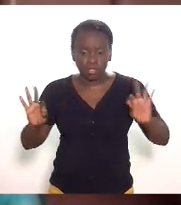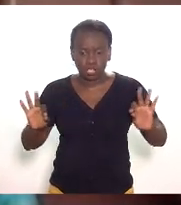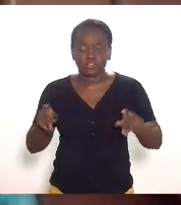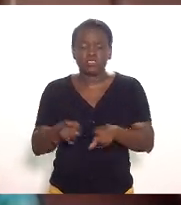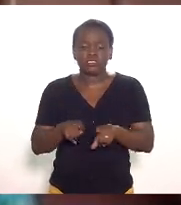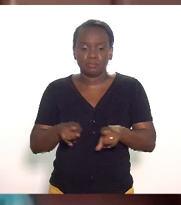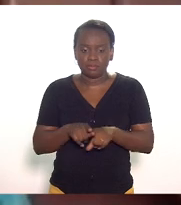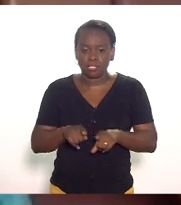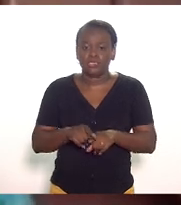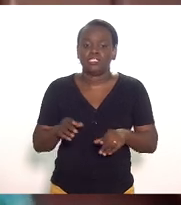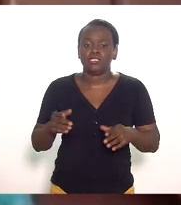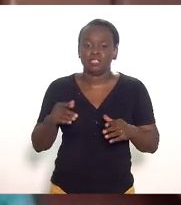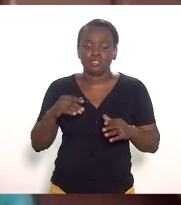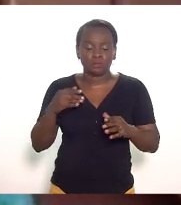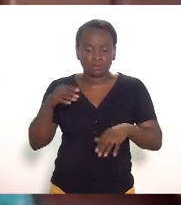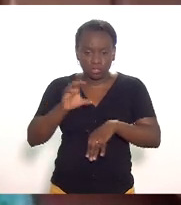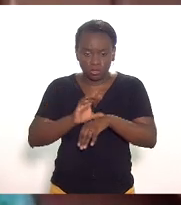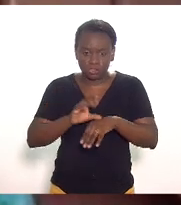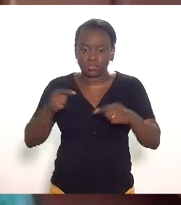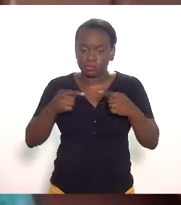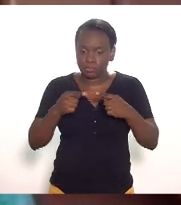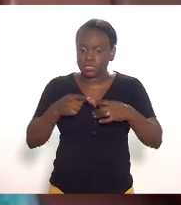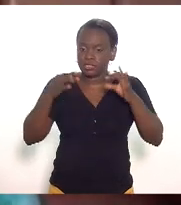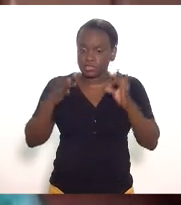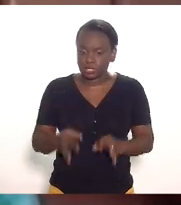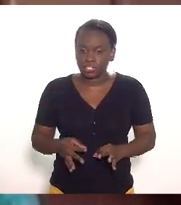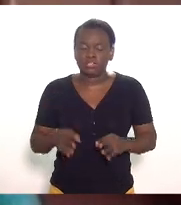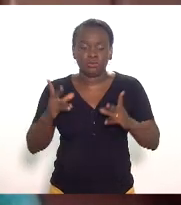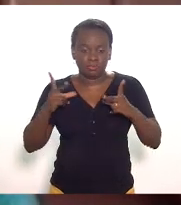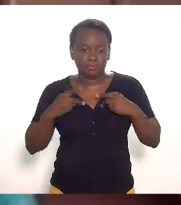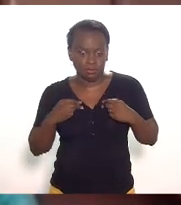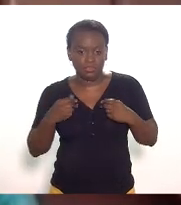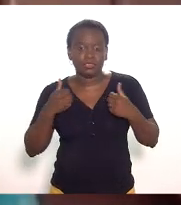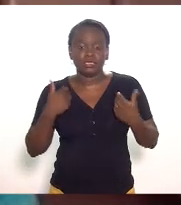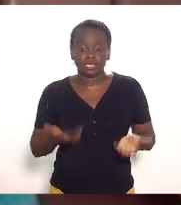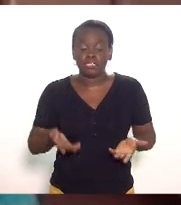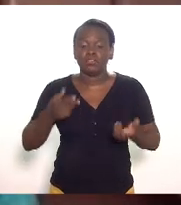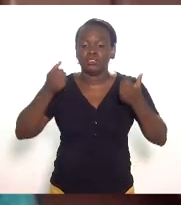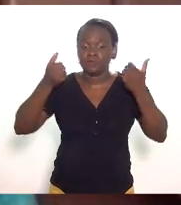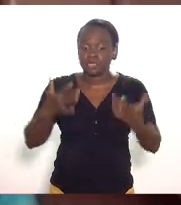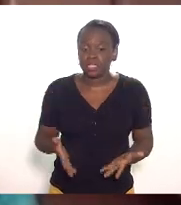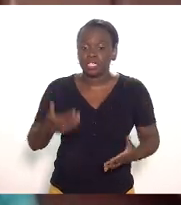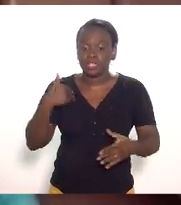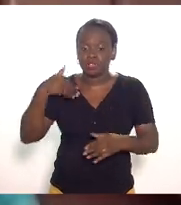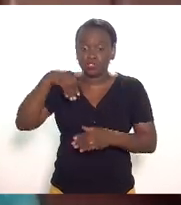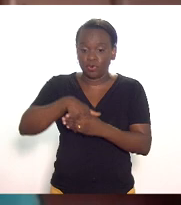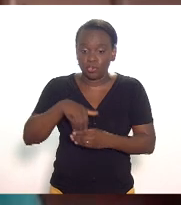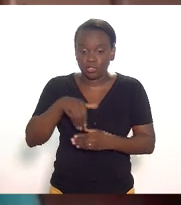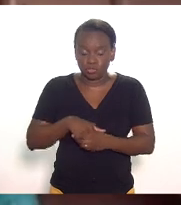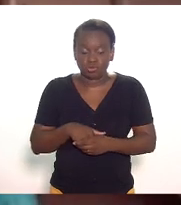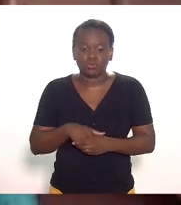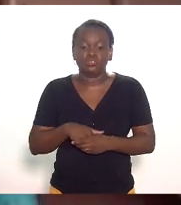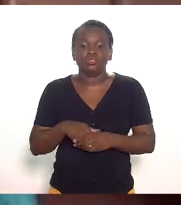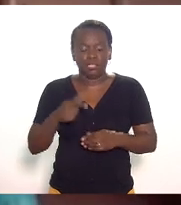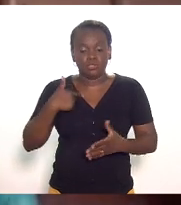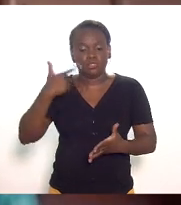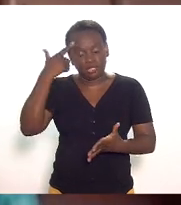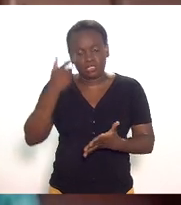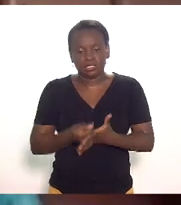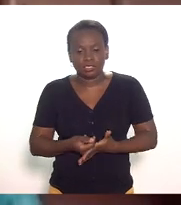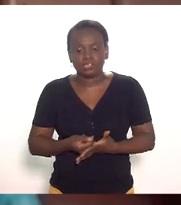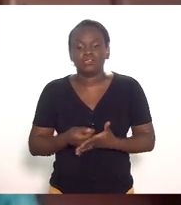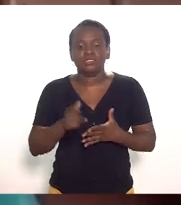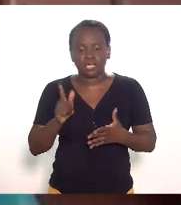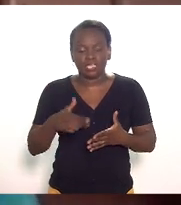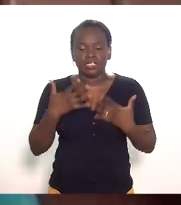amplamente consubstanciado no ordenamento constitucional. Portanto, a justificativa do meu voto, ao meu parecer,